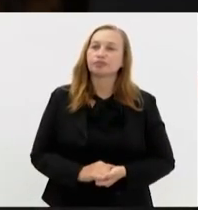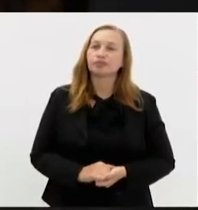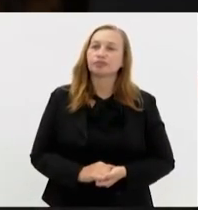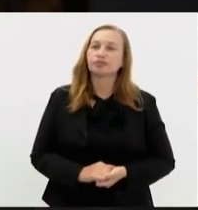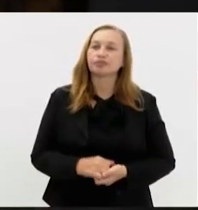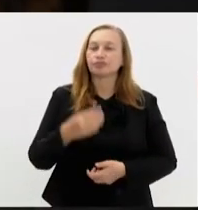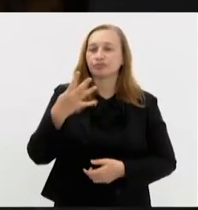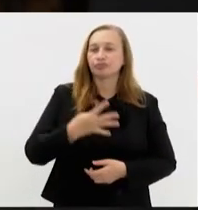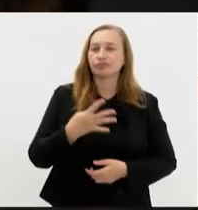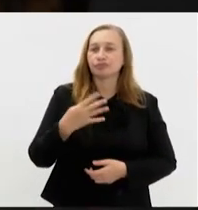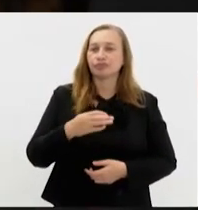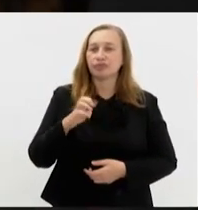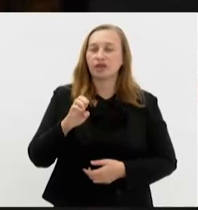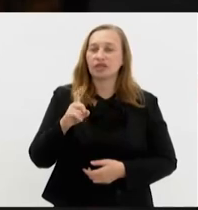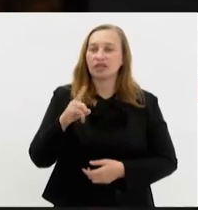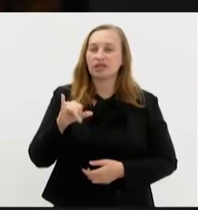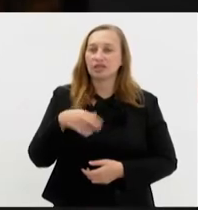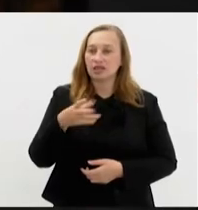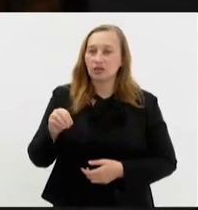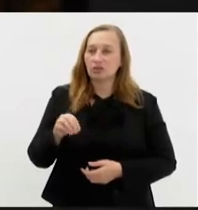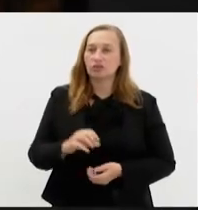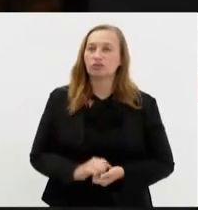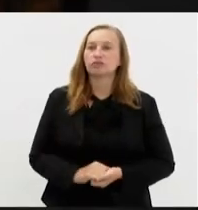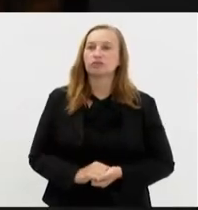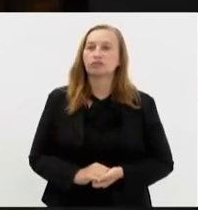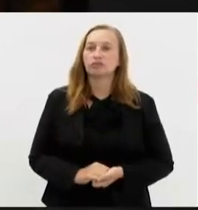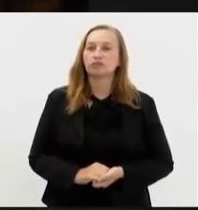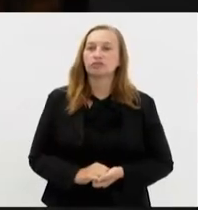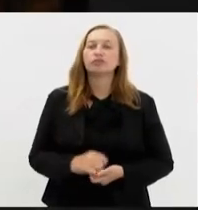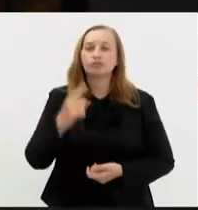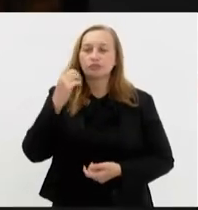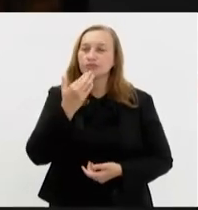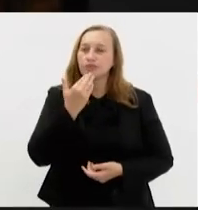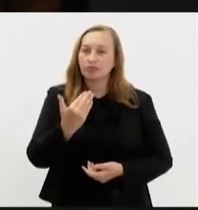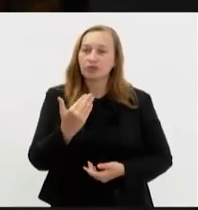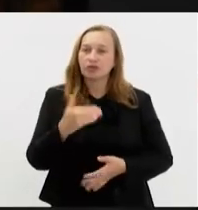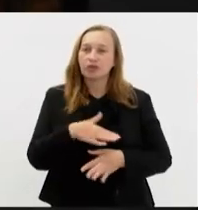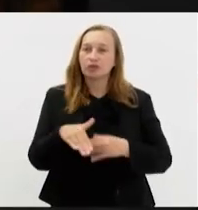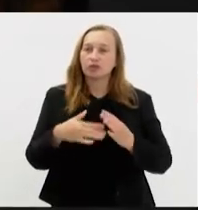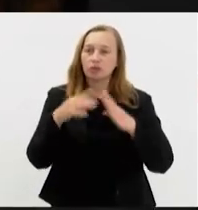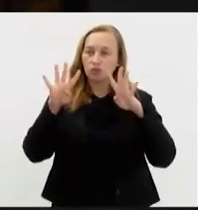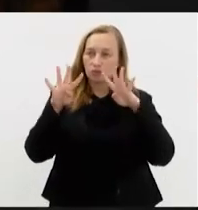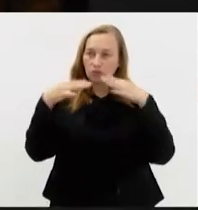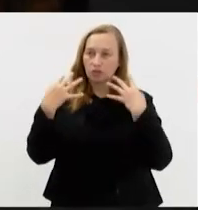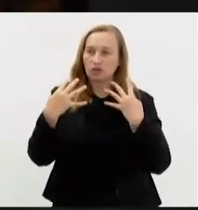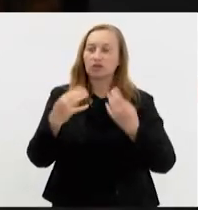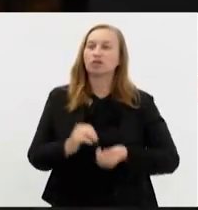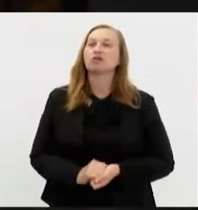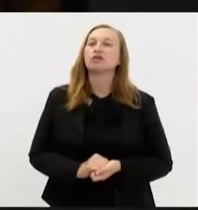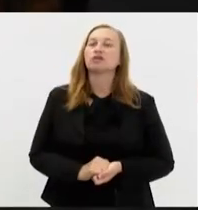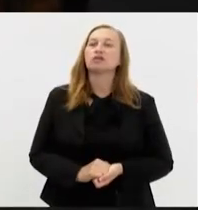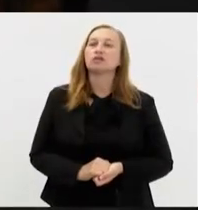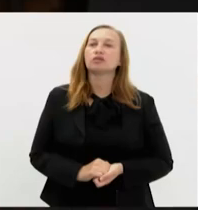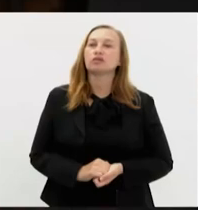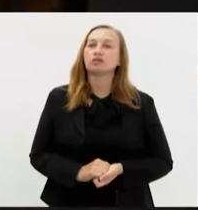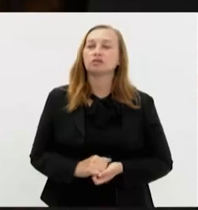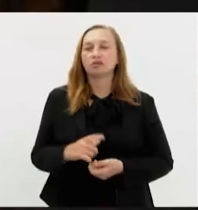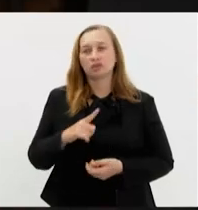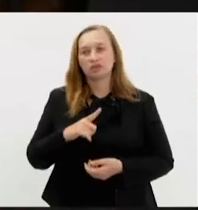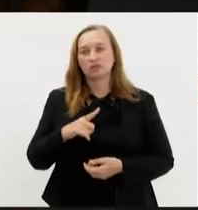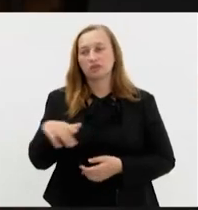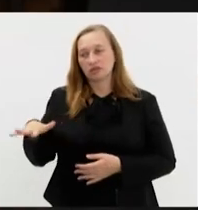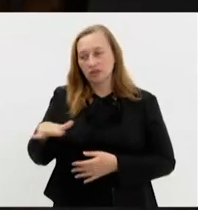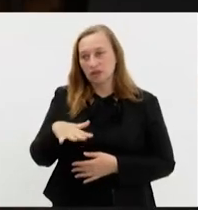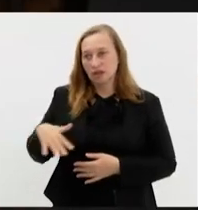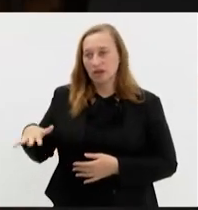quarta Edição dessa obra e obviamente peço a todos que tenham atenção quando tiver ali na nossa área que que